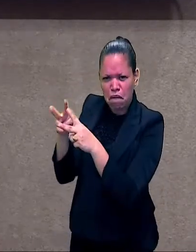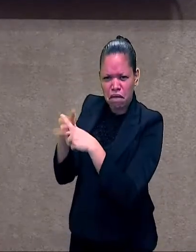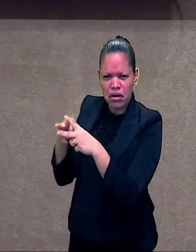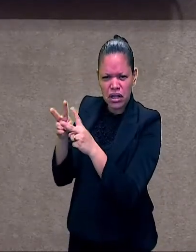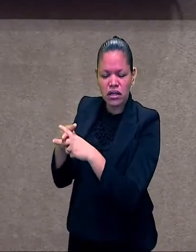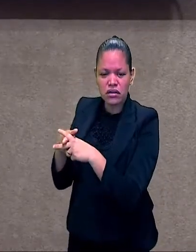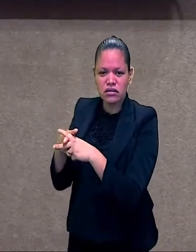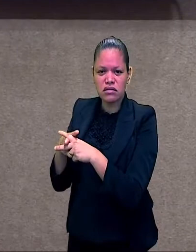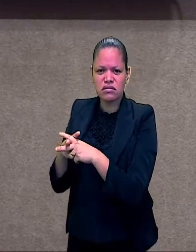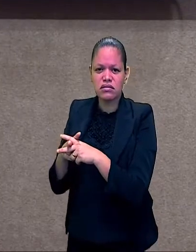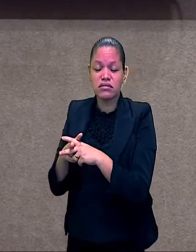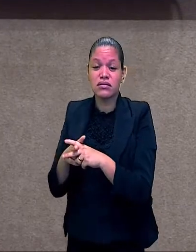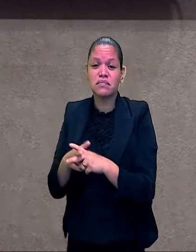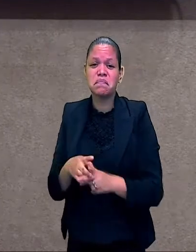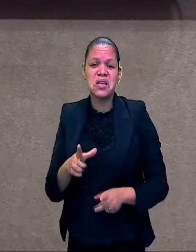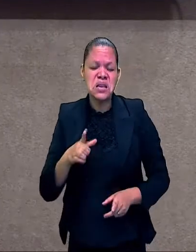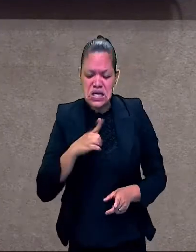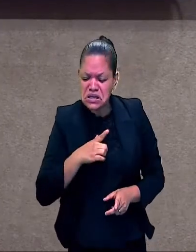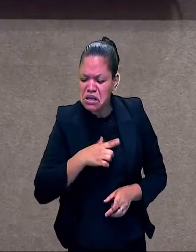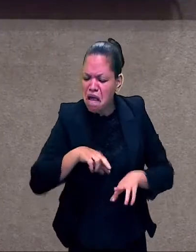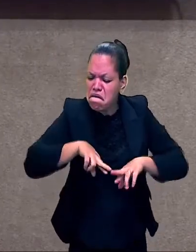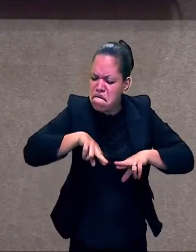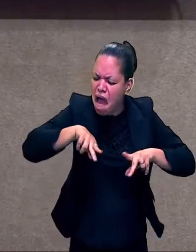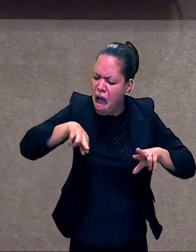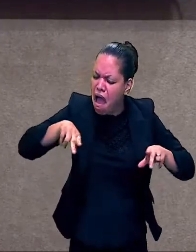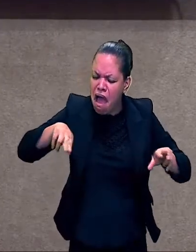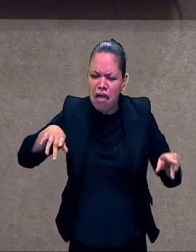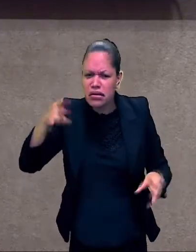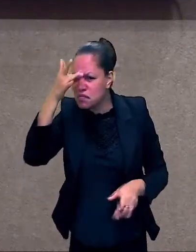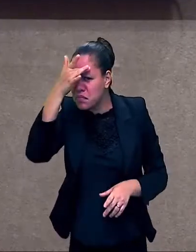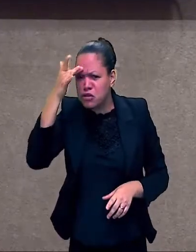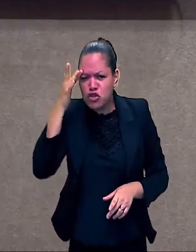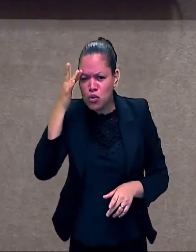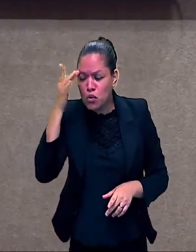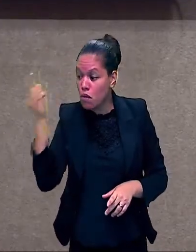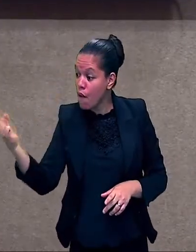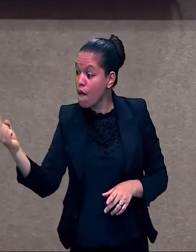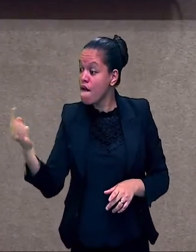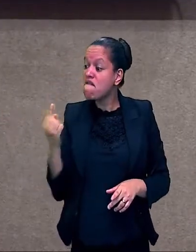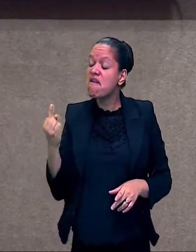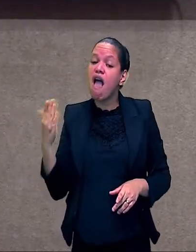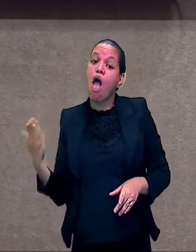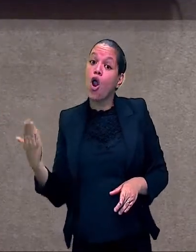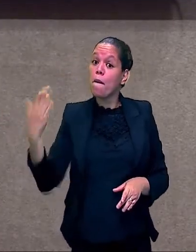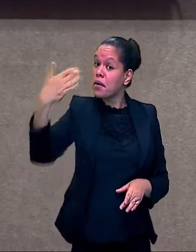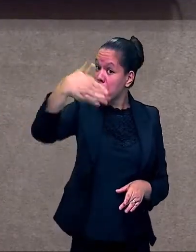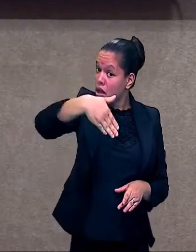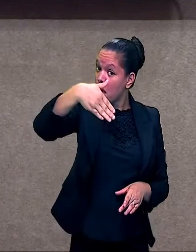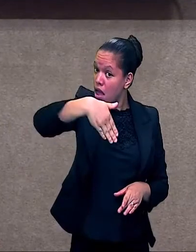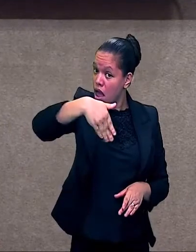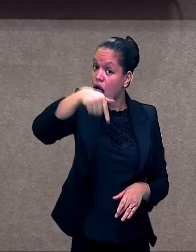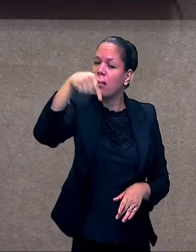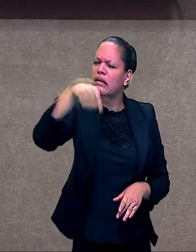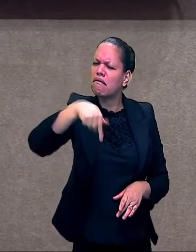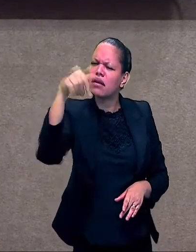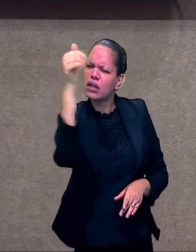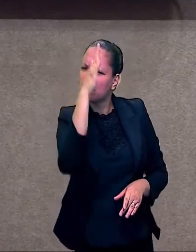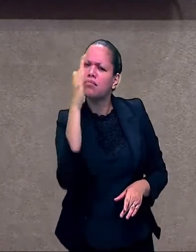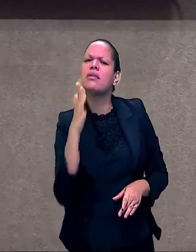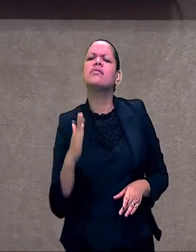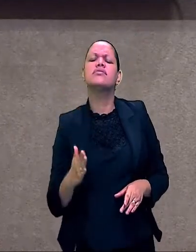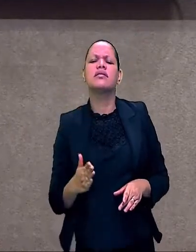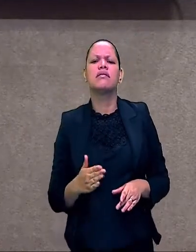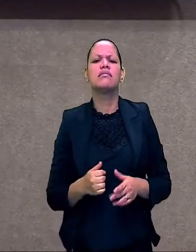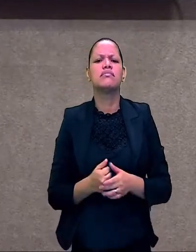queriam chegar aqui neste lugar. Existiam outros. E aí, para não ter estas grandes guerras